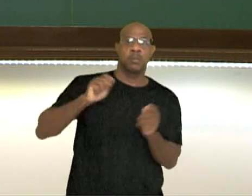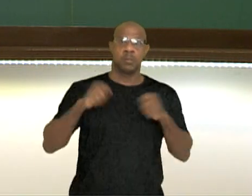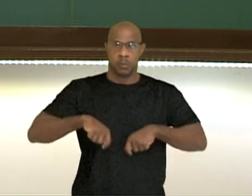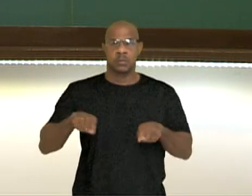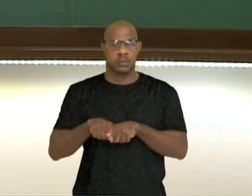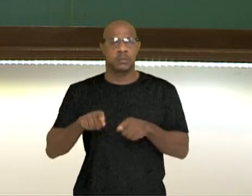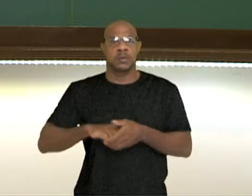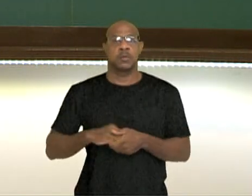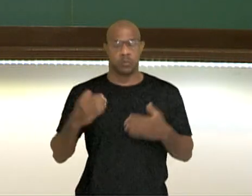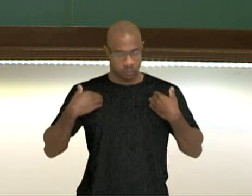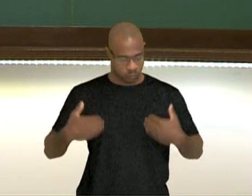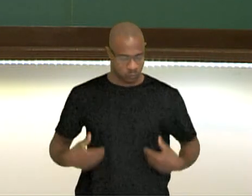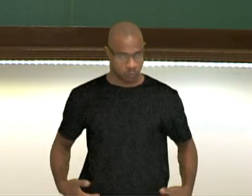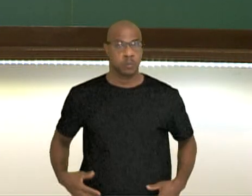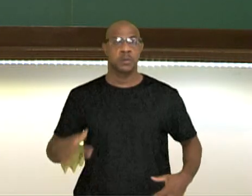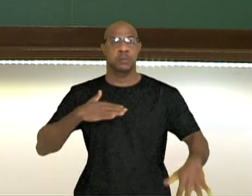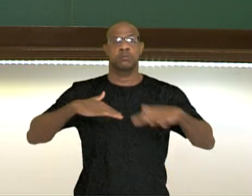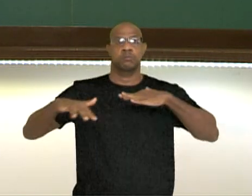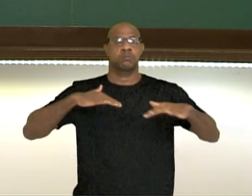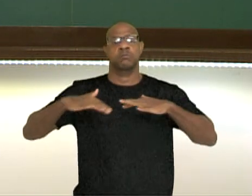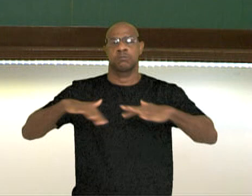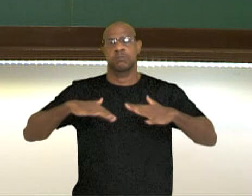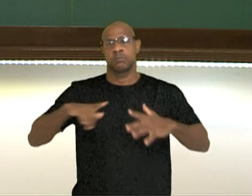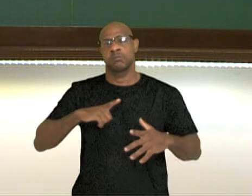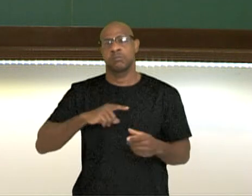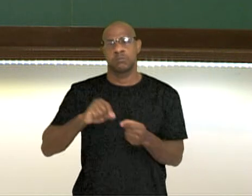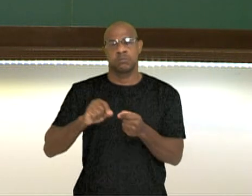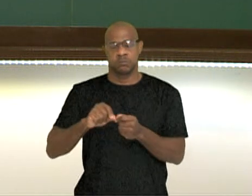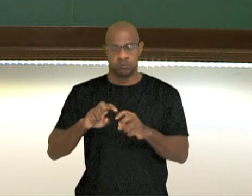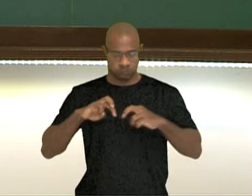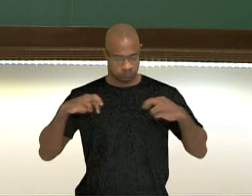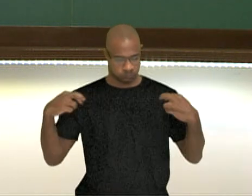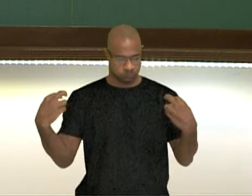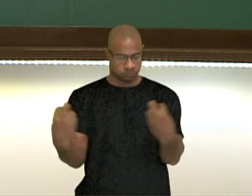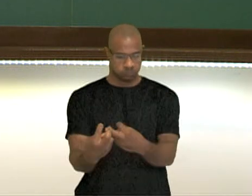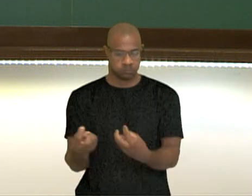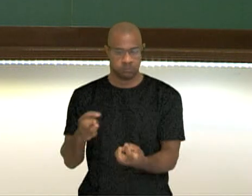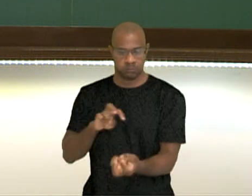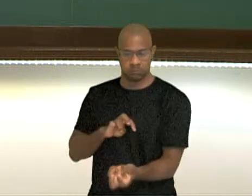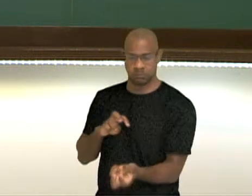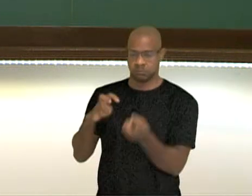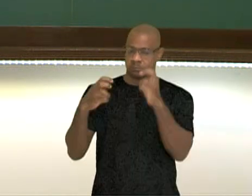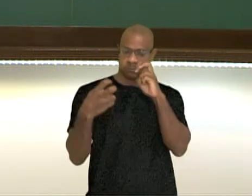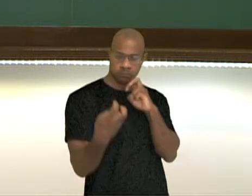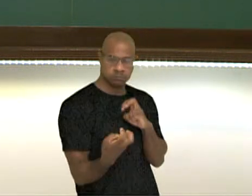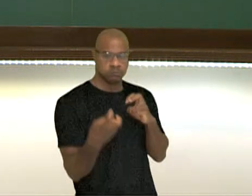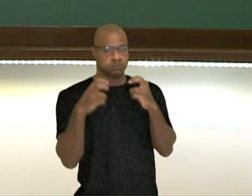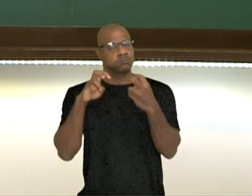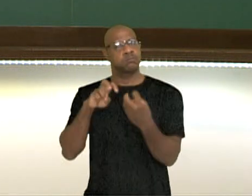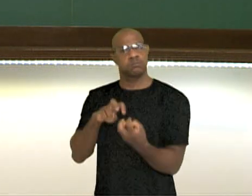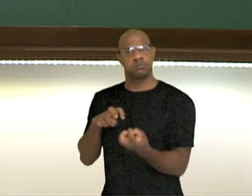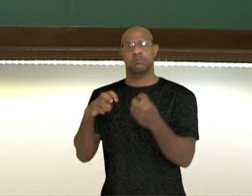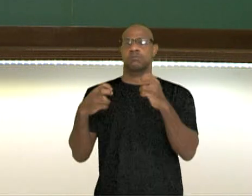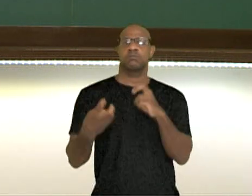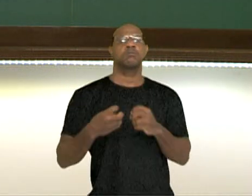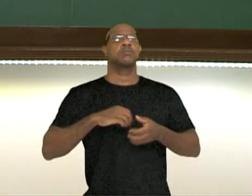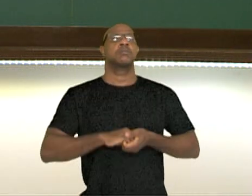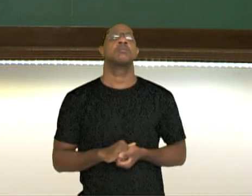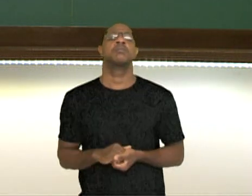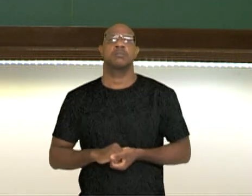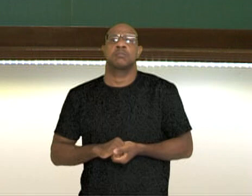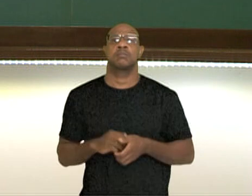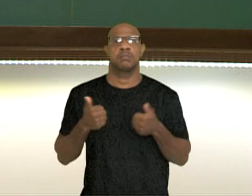estará em movimento quando eu estiver numa roda, né? Num movimento de capoeira, gingando numa roda de capoeira,